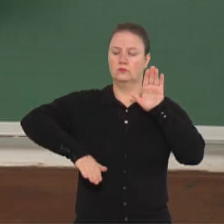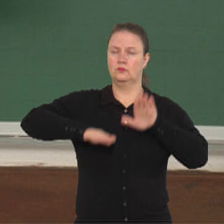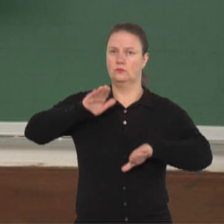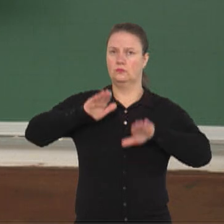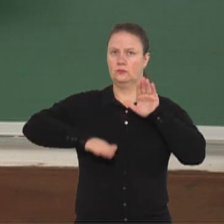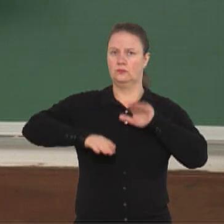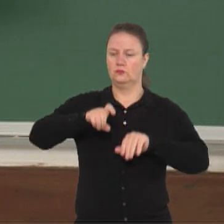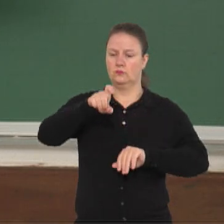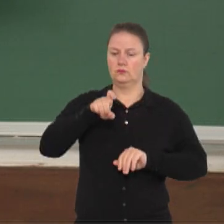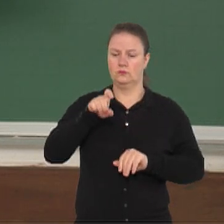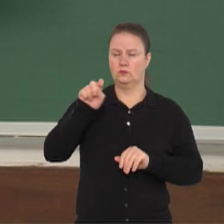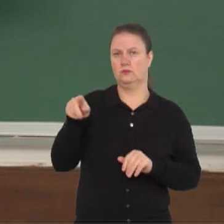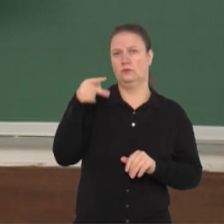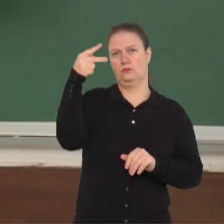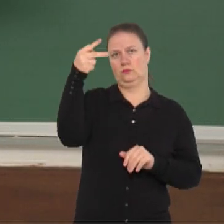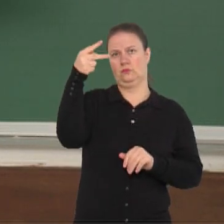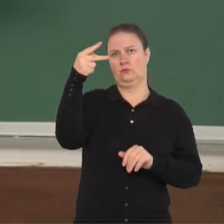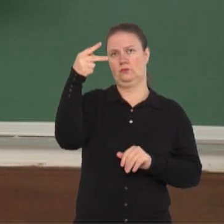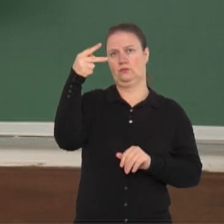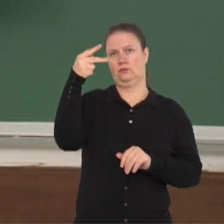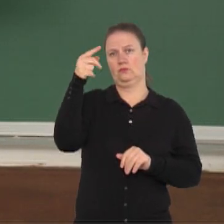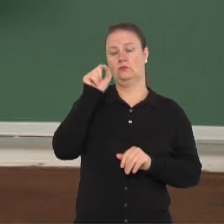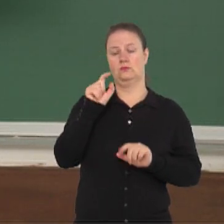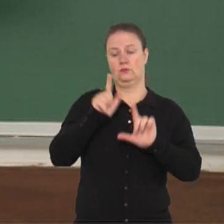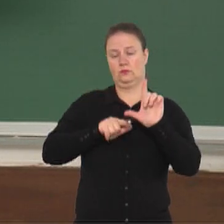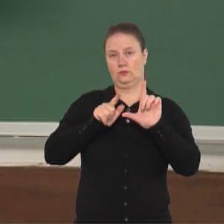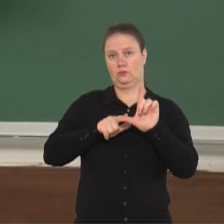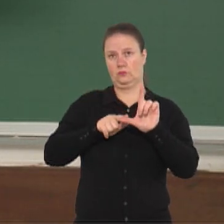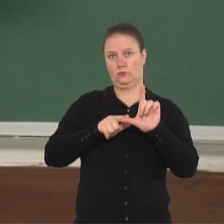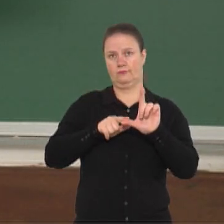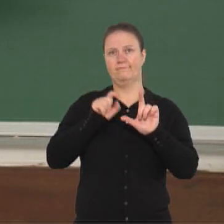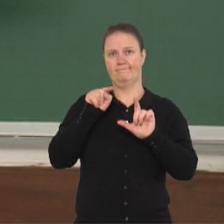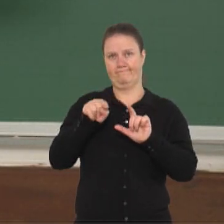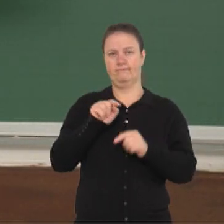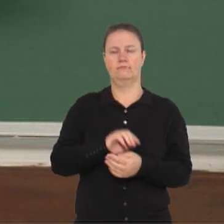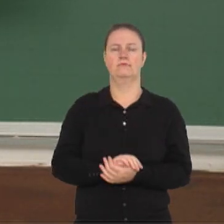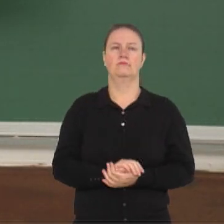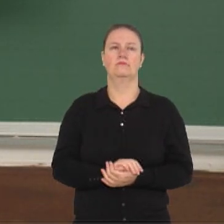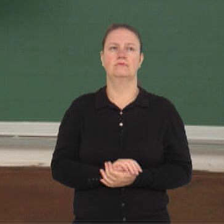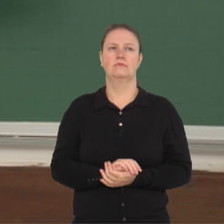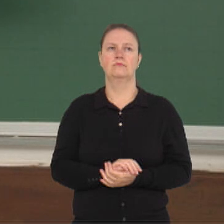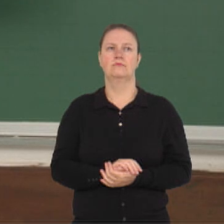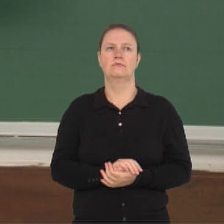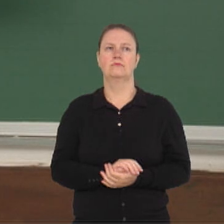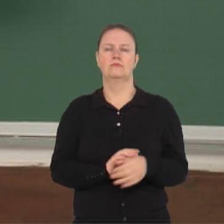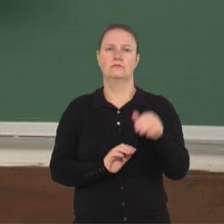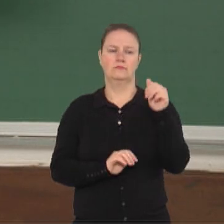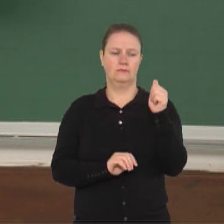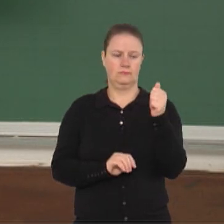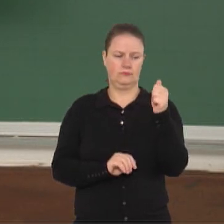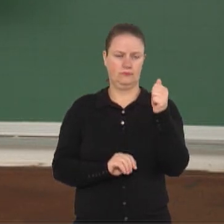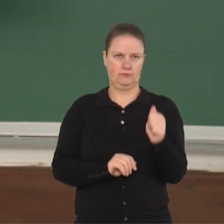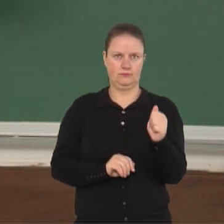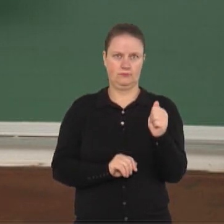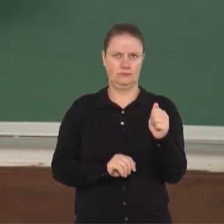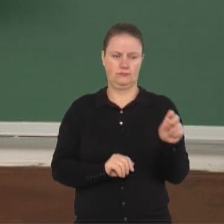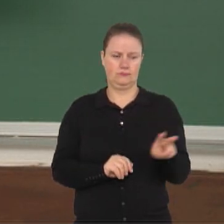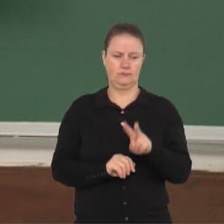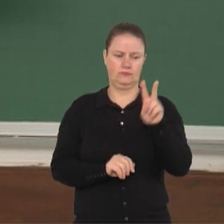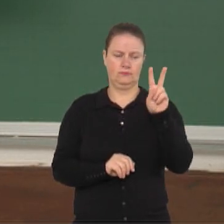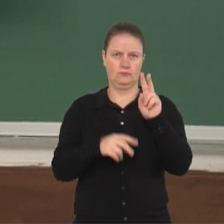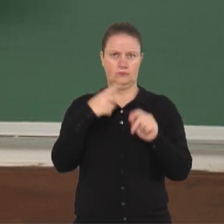a variável x ao quadrado, né? O termo onde está o x². Então, o a vale 2.